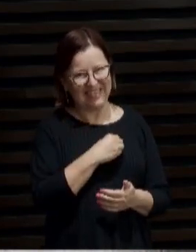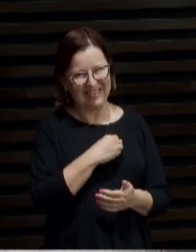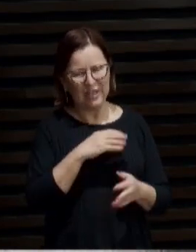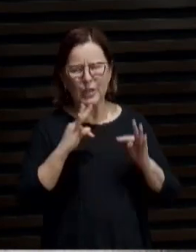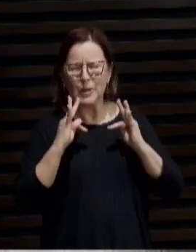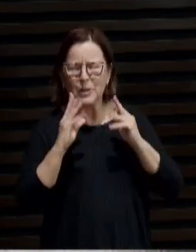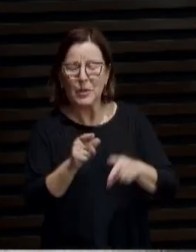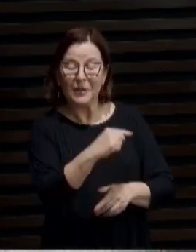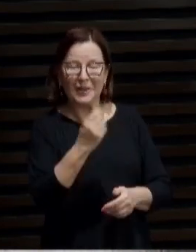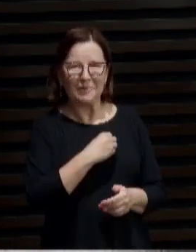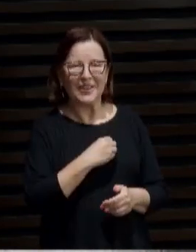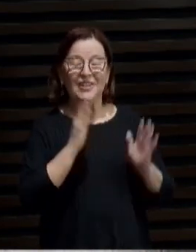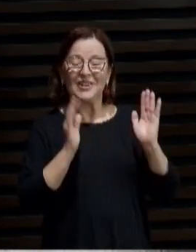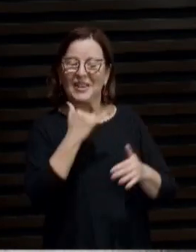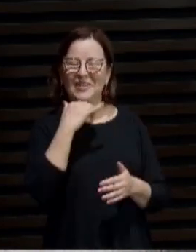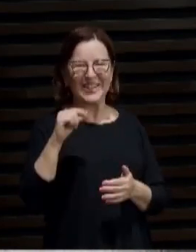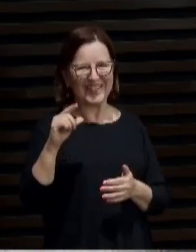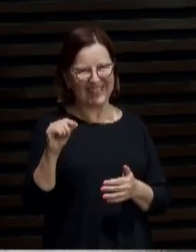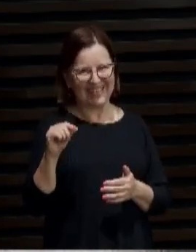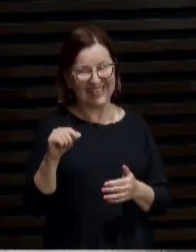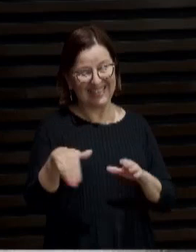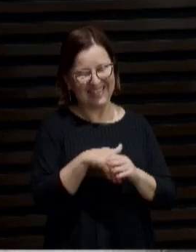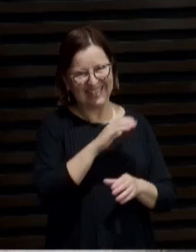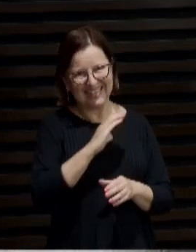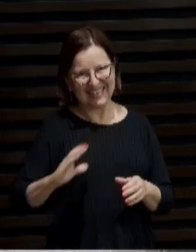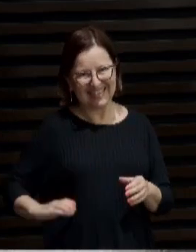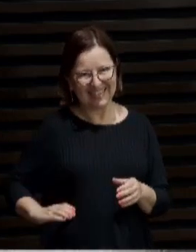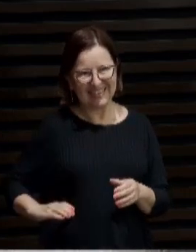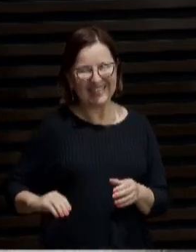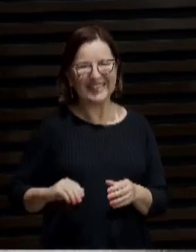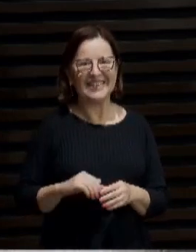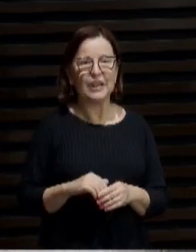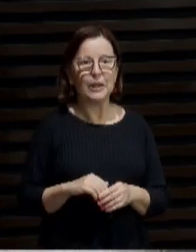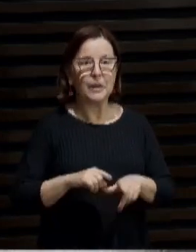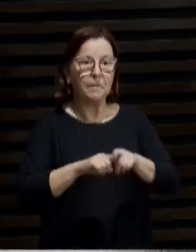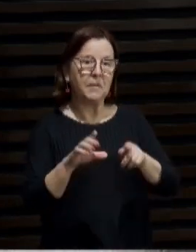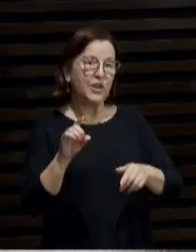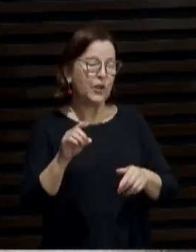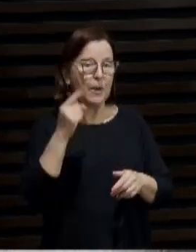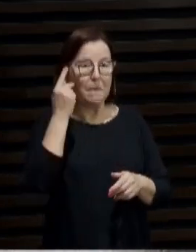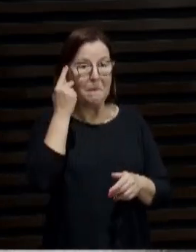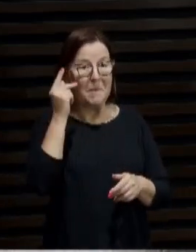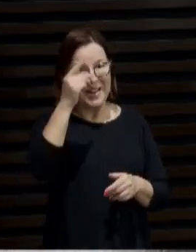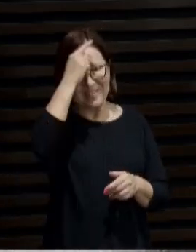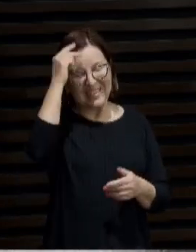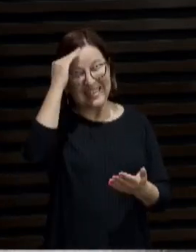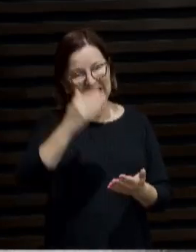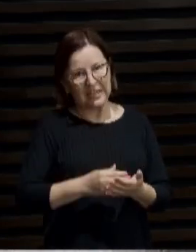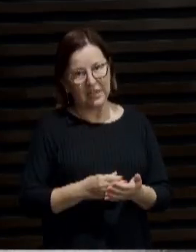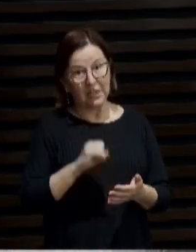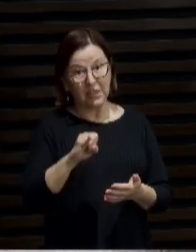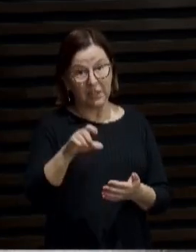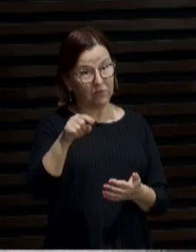nossos pecados foram perdoados em Cristo. Mas isso só funciona para quem crê. Se você ainda não crê nisso, meu